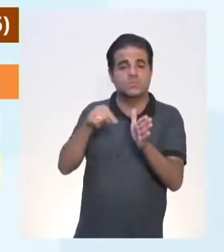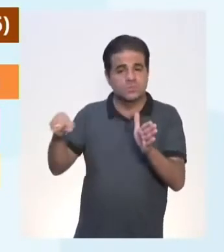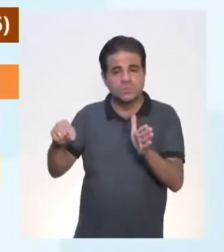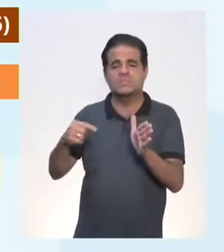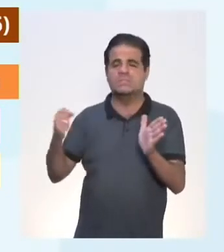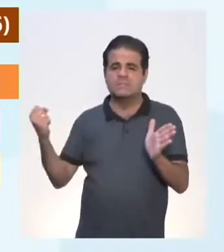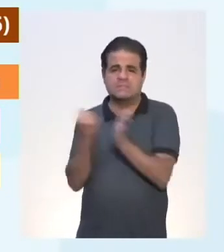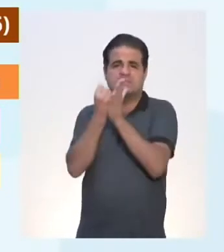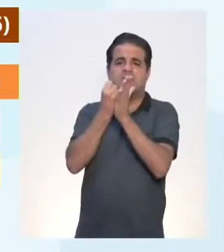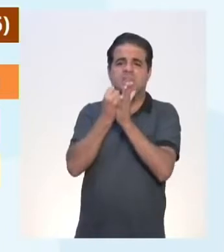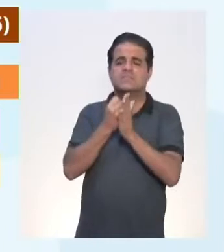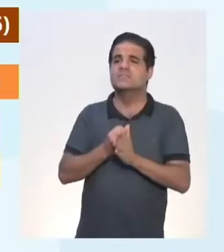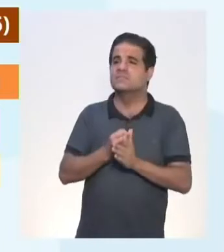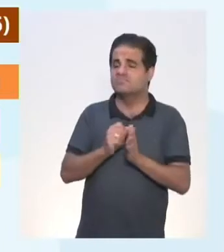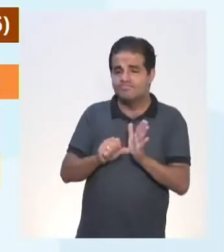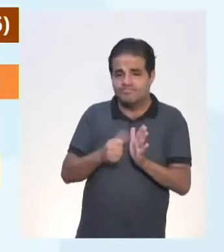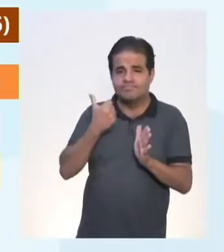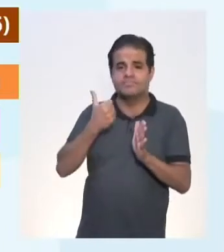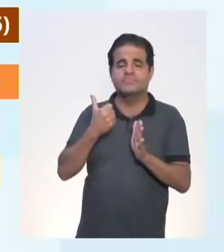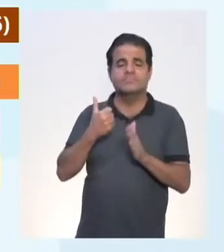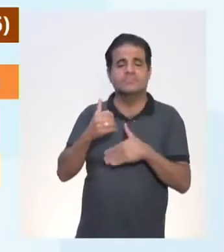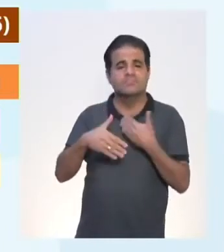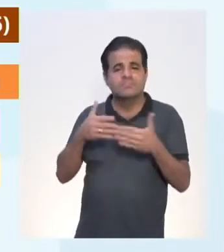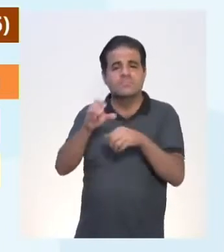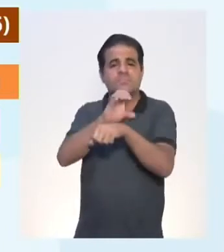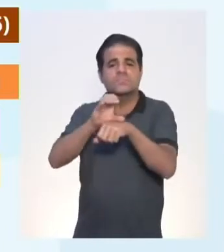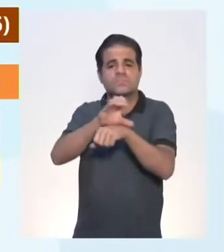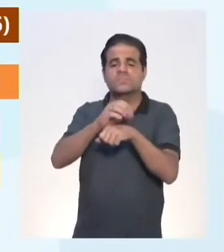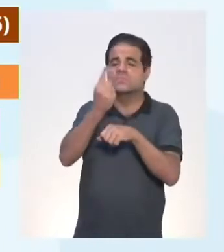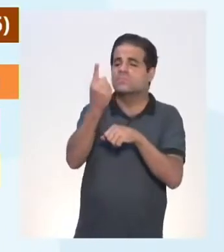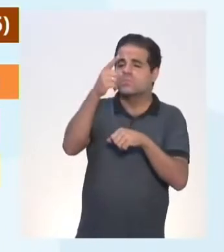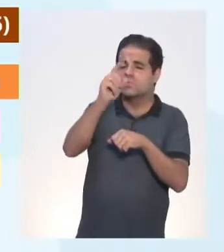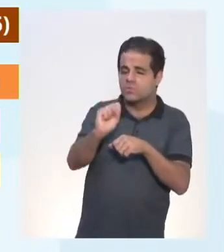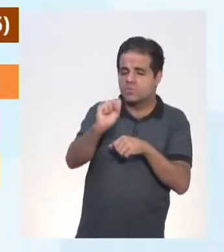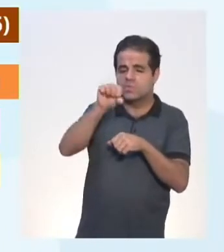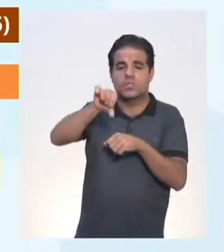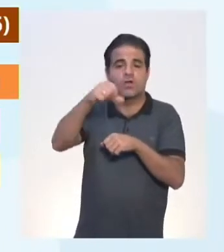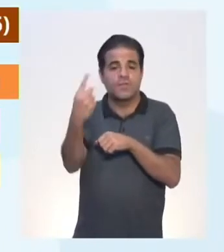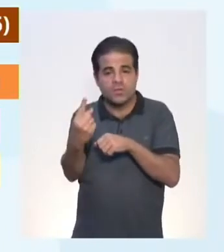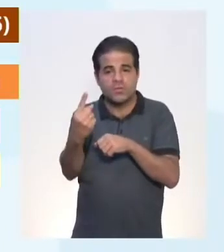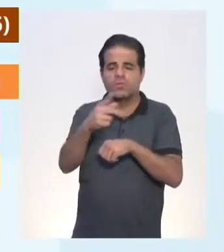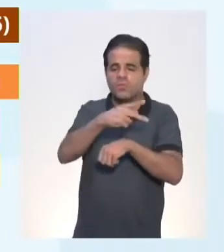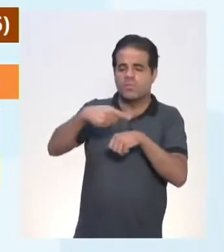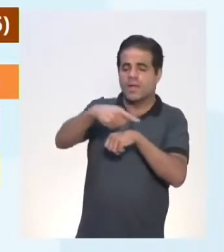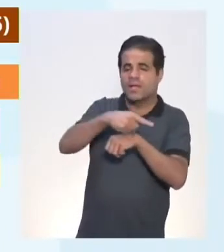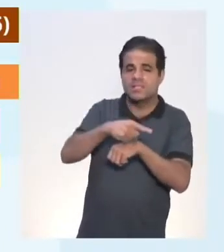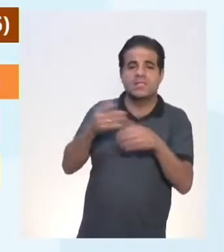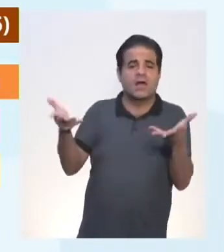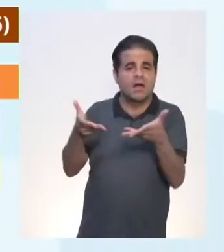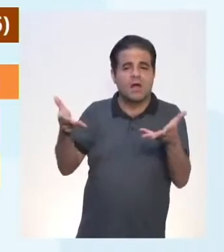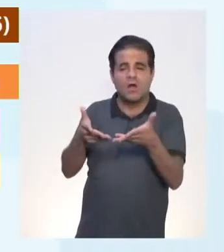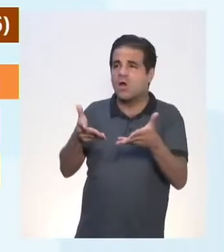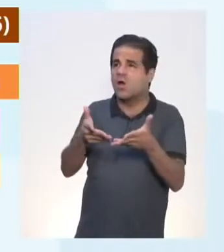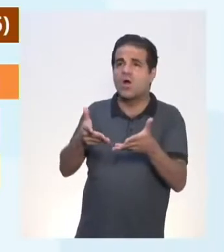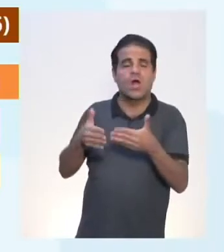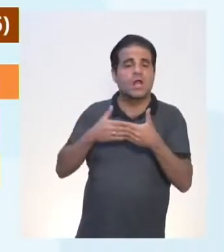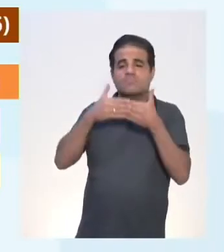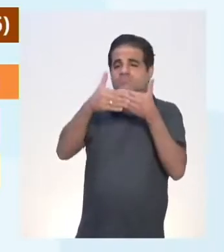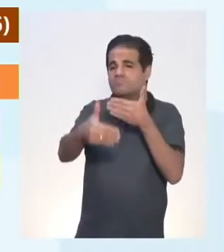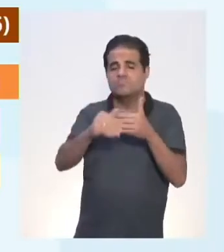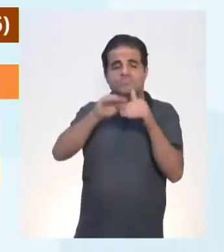aí marcado, em primeiro lugar, pela Constituição de 1891. O país agora não está